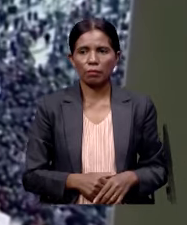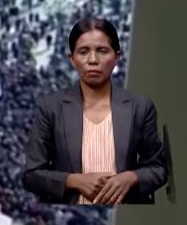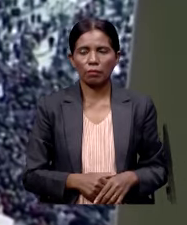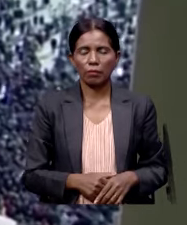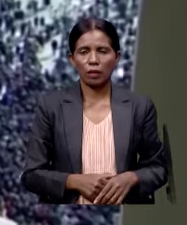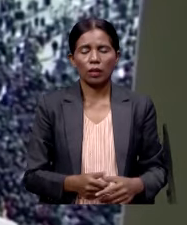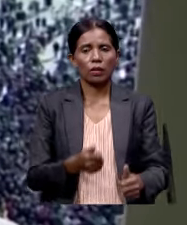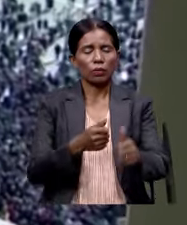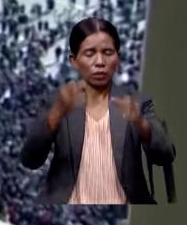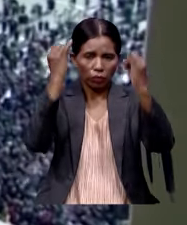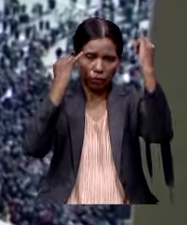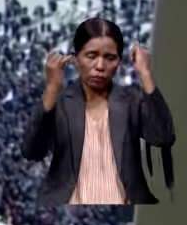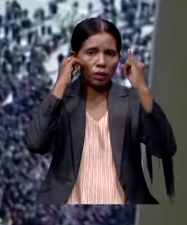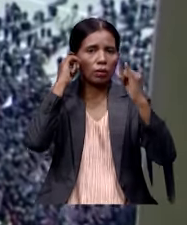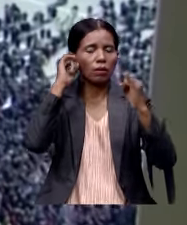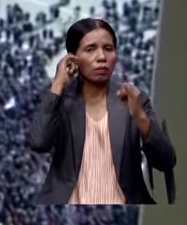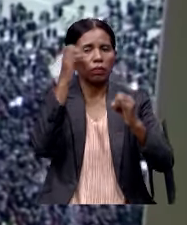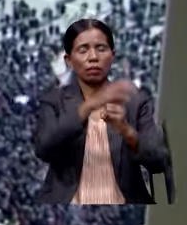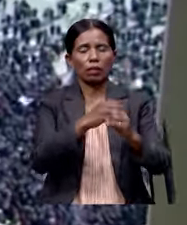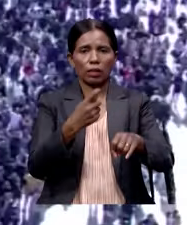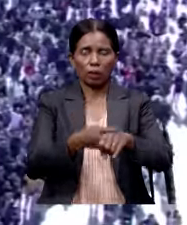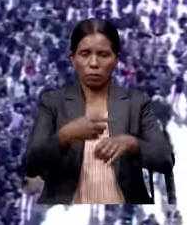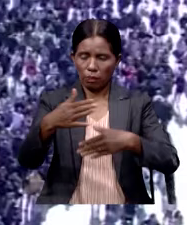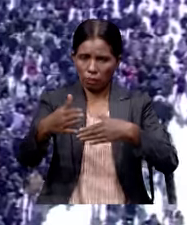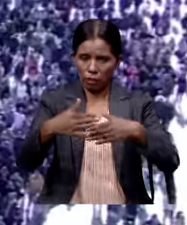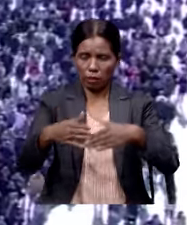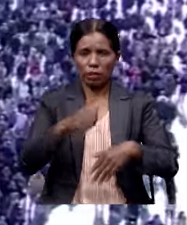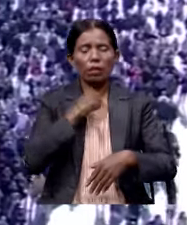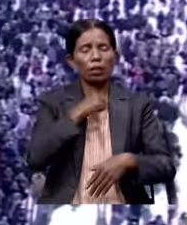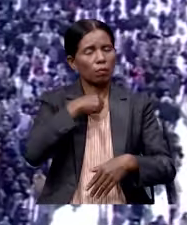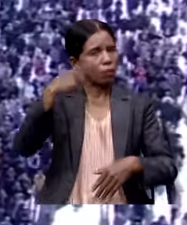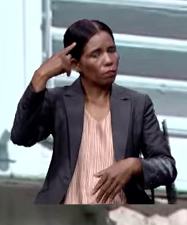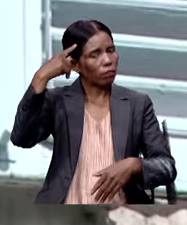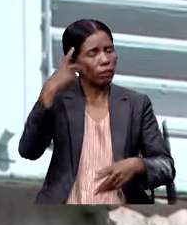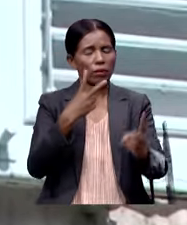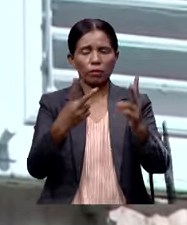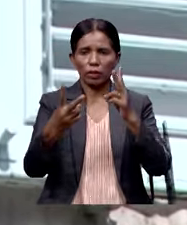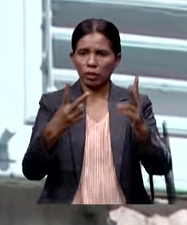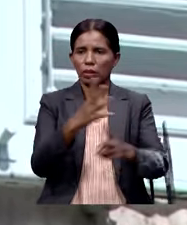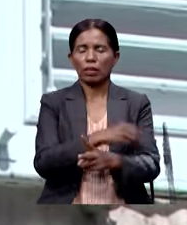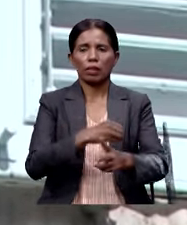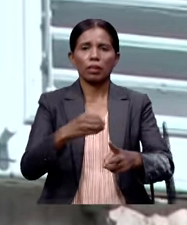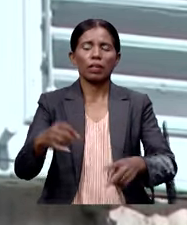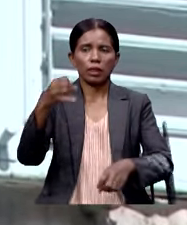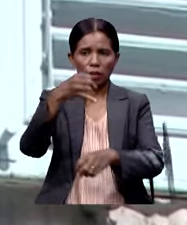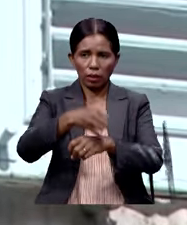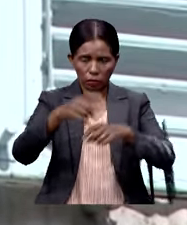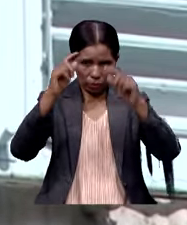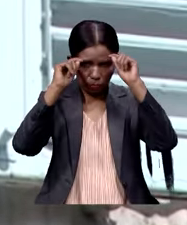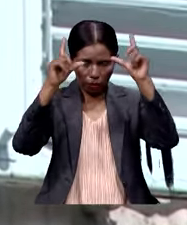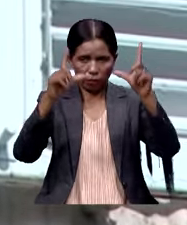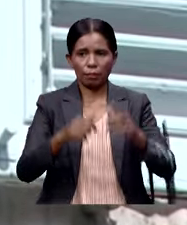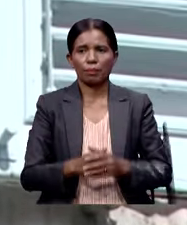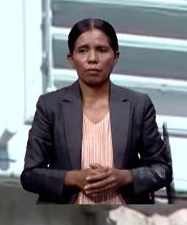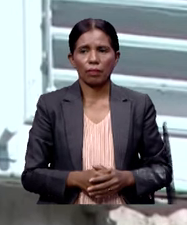Ter informação na BIA, tempo barak nilaran, Papa Francisco se visita na São Balon e a continente Ásia, incluindo Mos Timor-Leste. Não